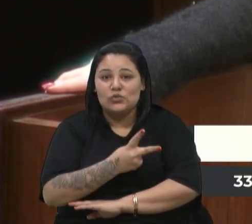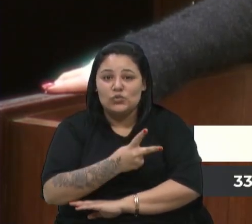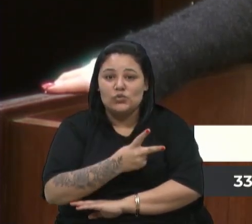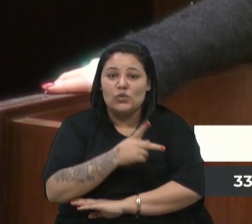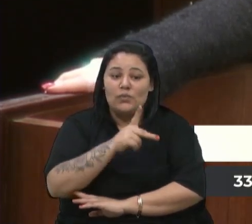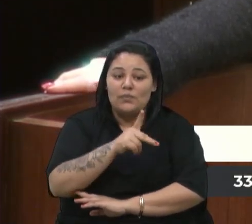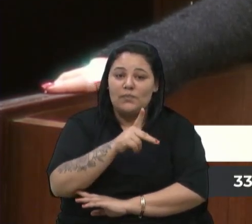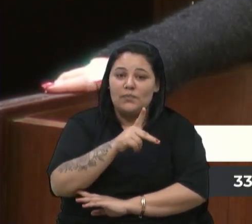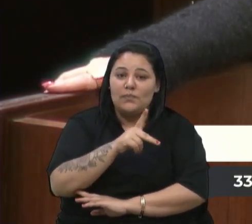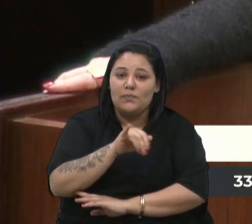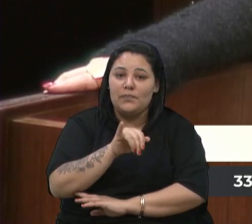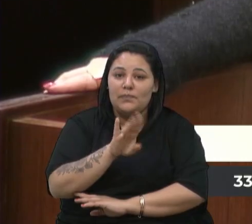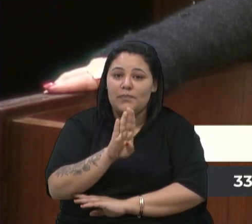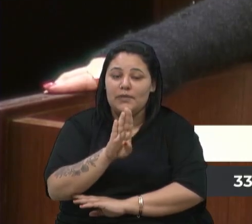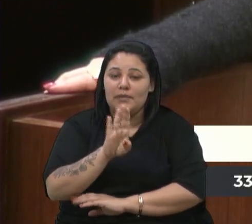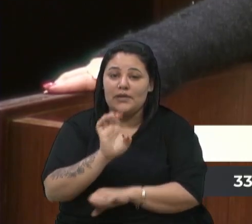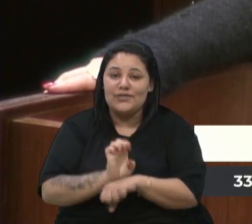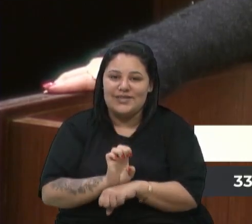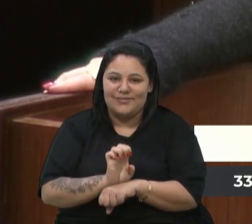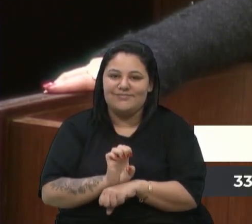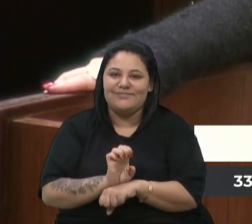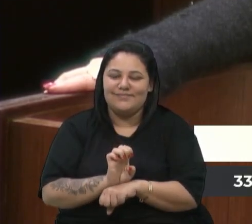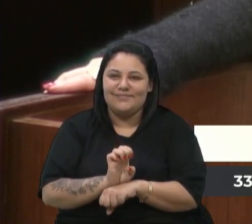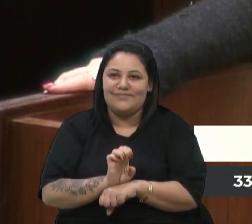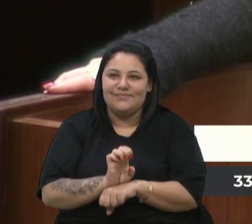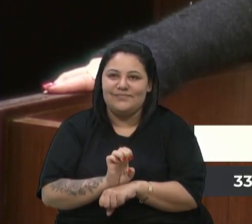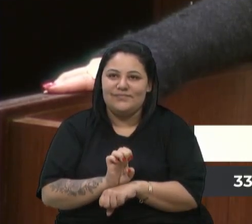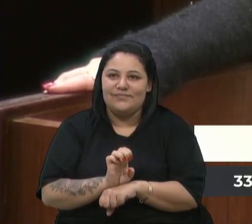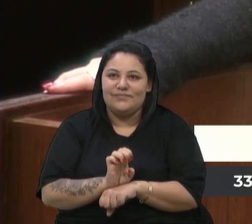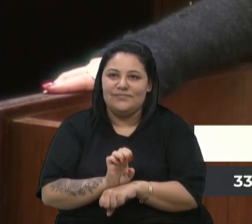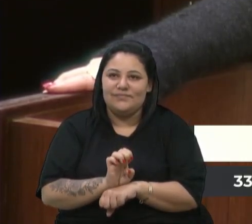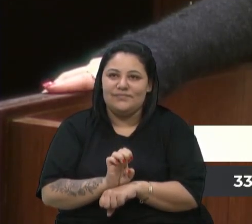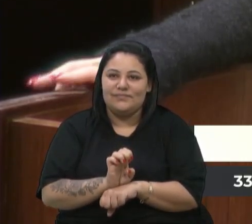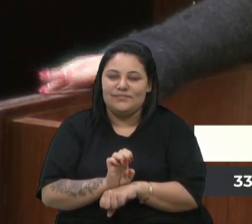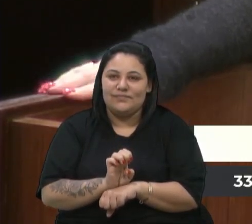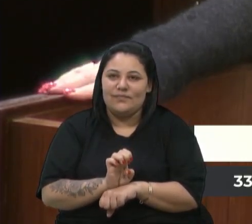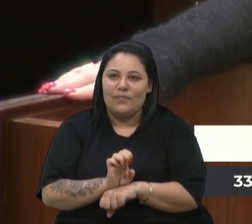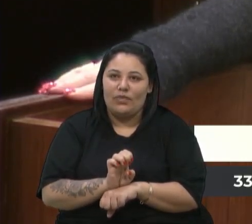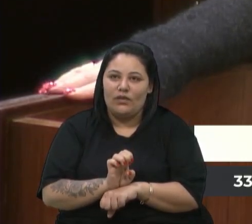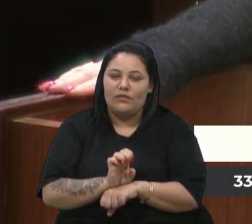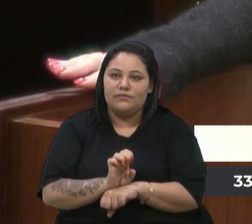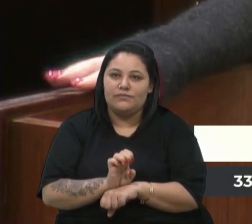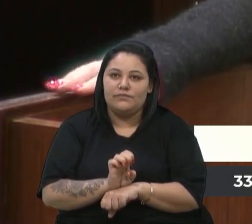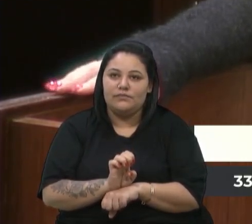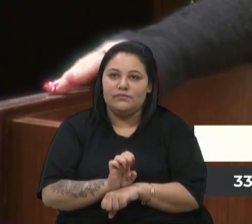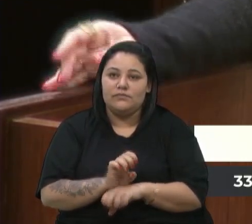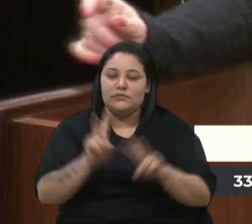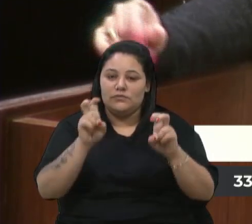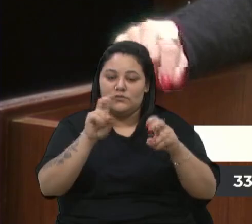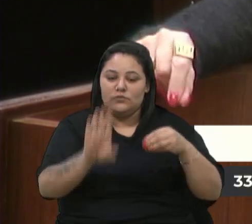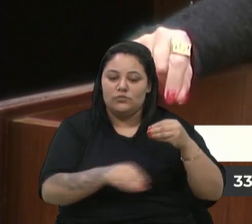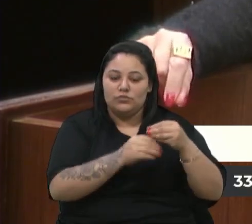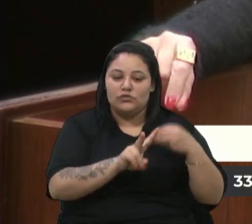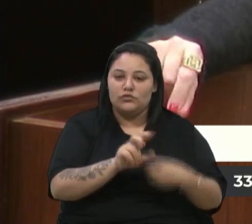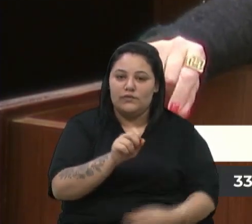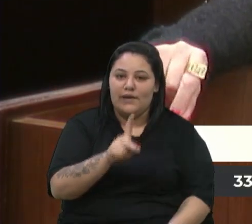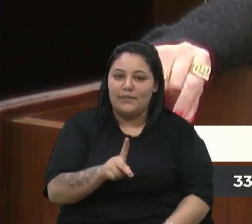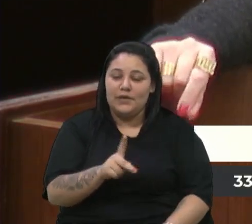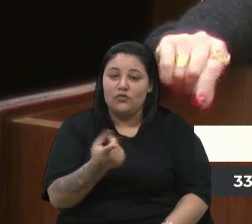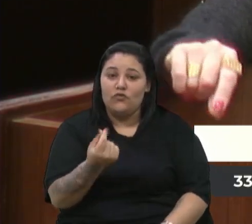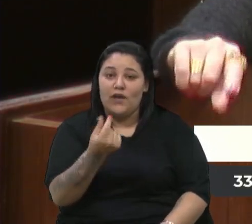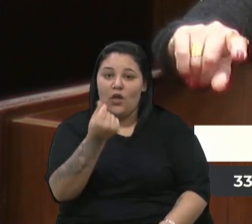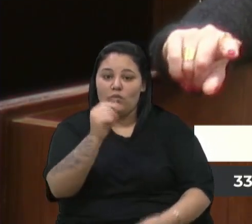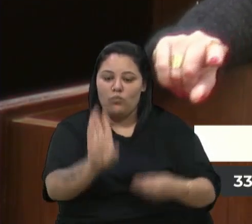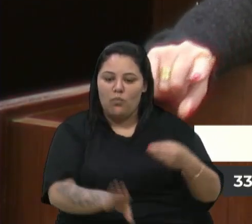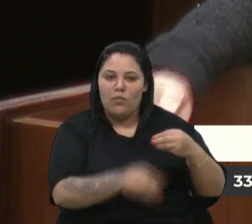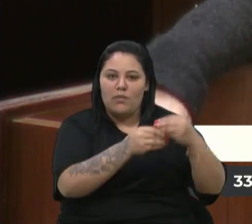do Estado. A questão do VAB, né, que é o valor adicionado bruto da indústria. Caxias